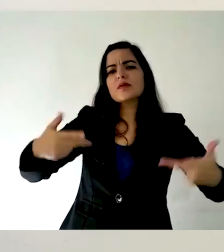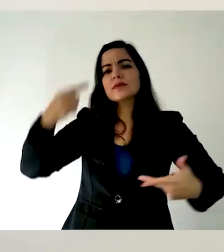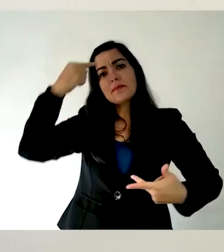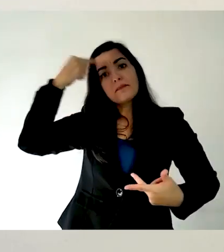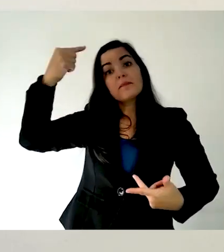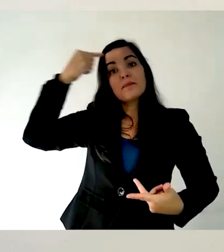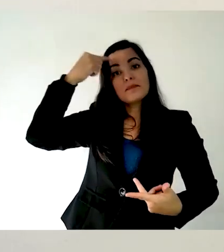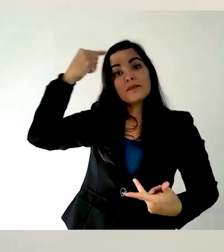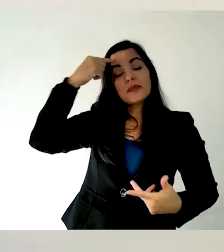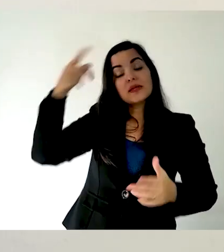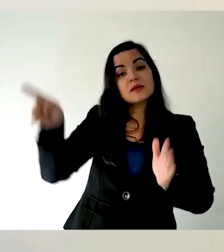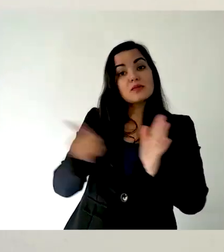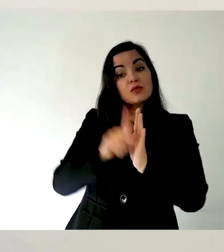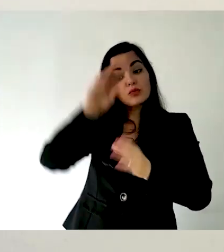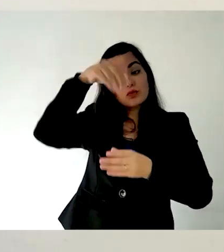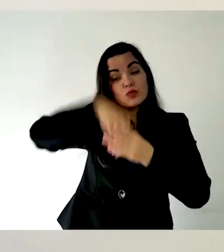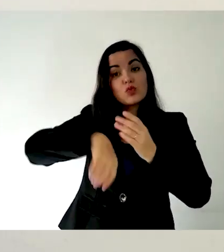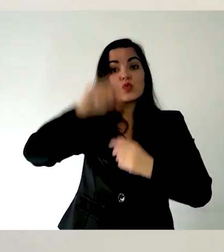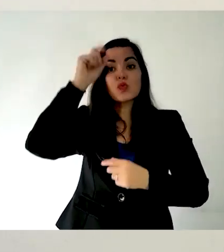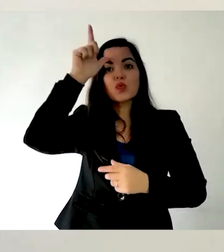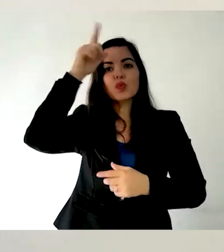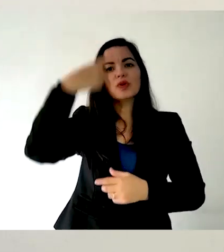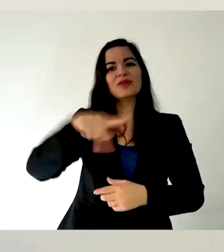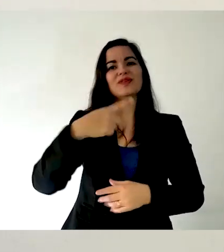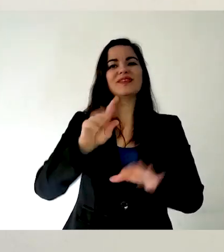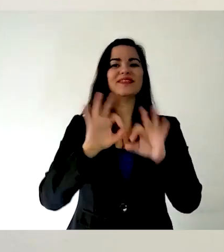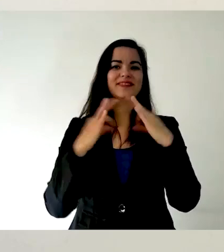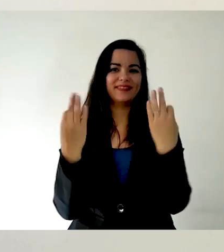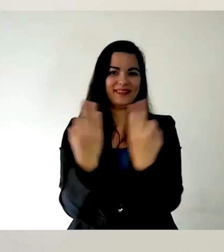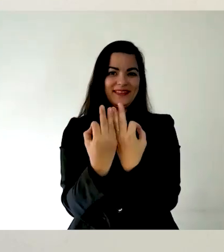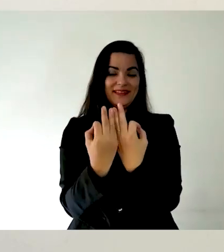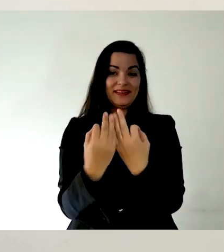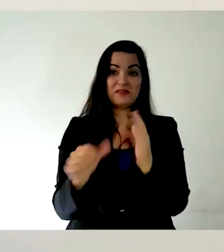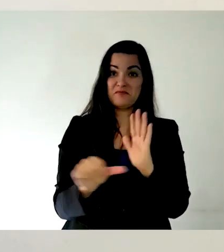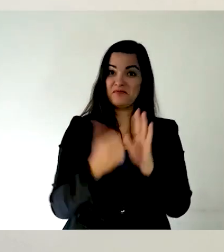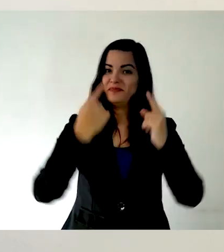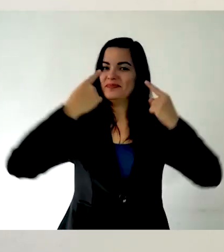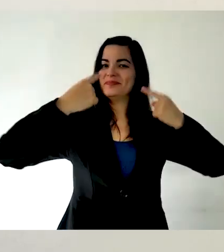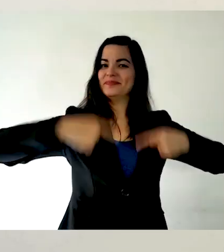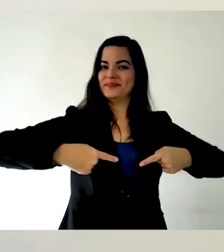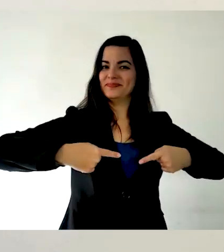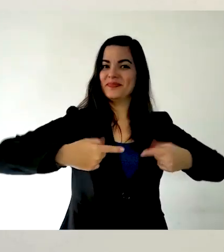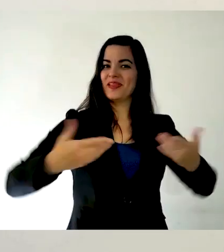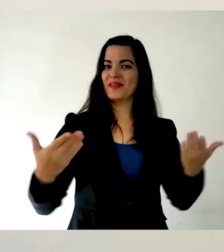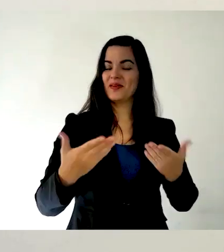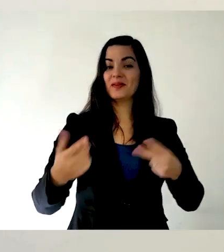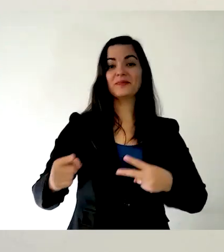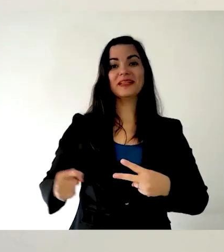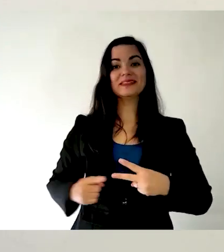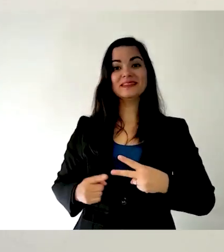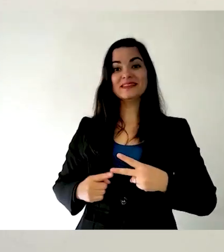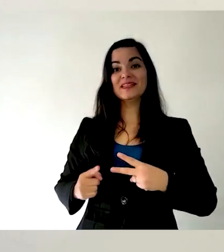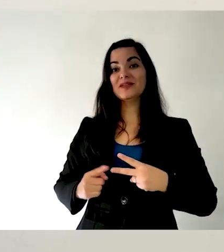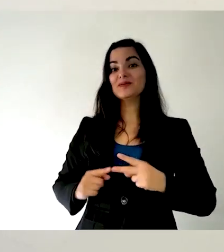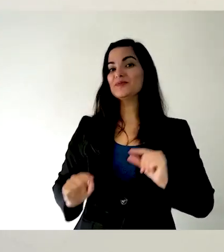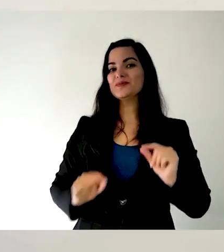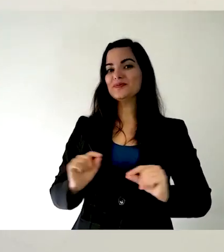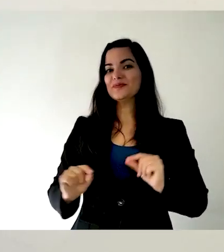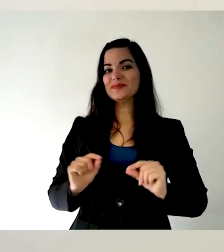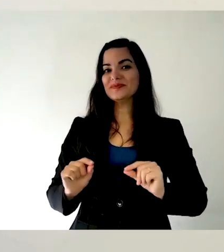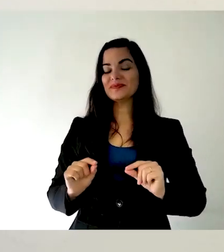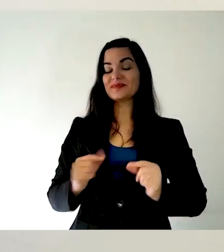da sua cultura familiar, tá bom? Então essa é a primeira parte do desafio. A segunda